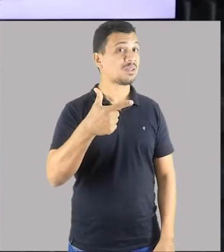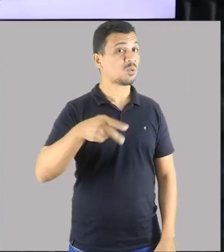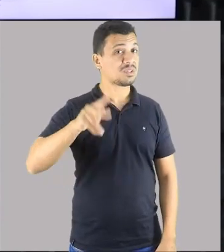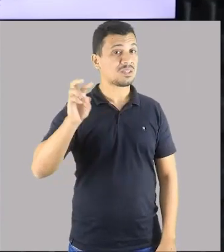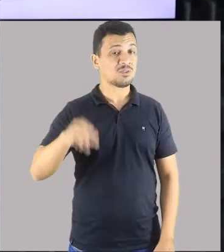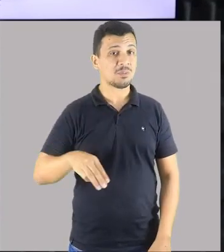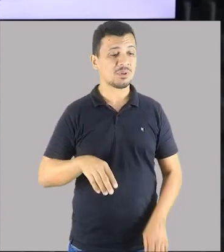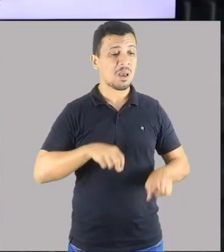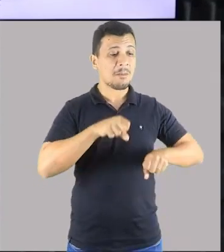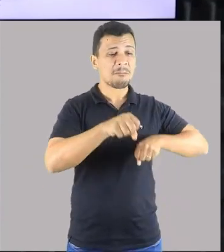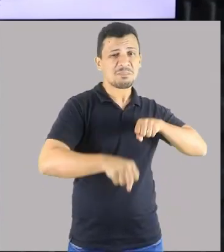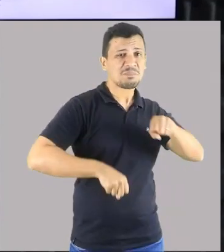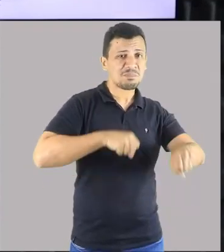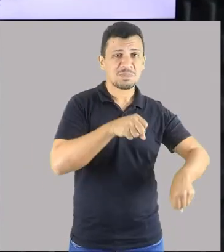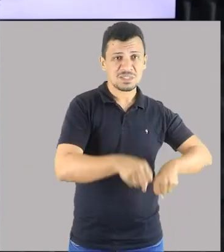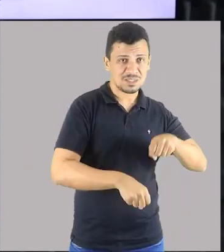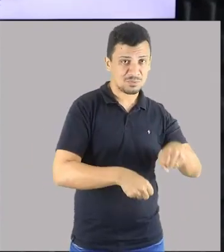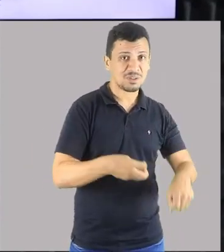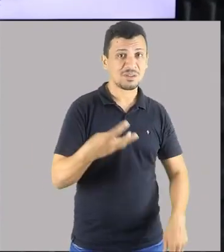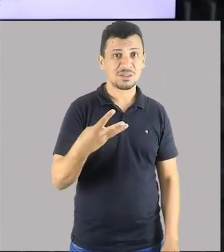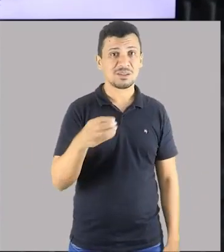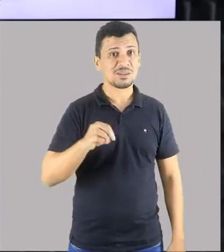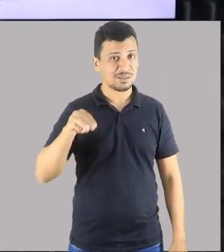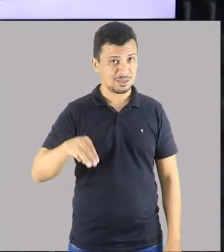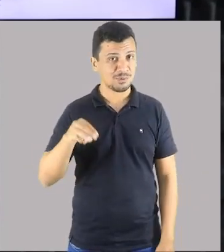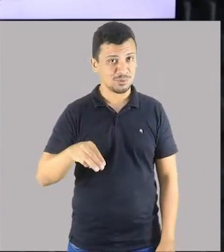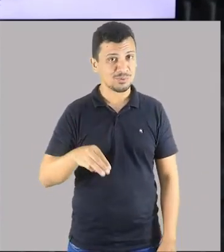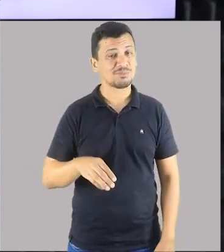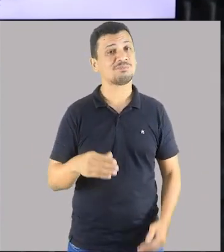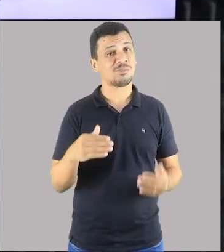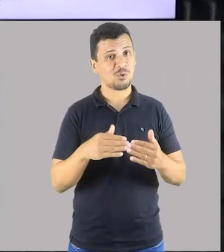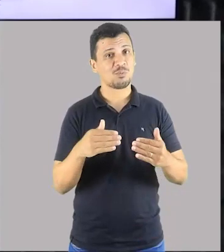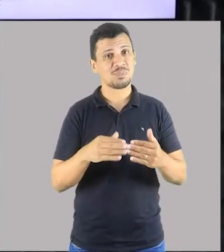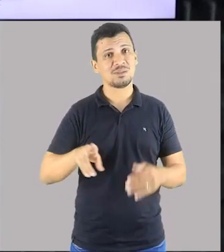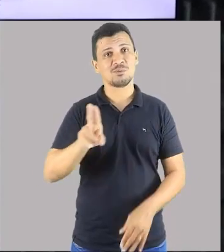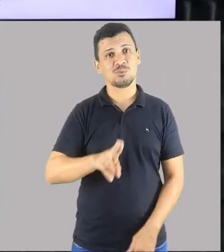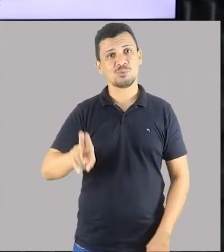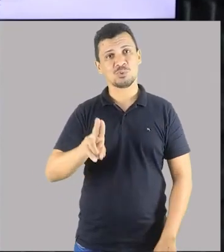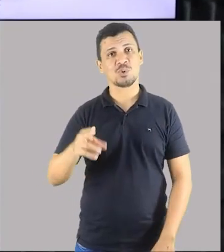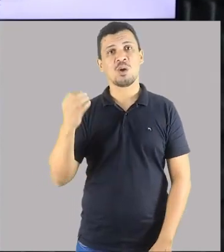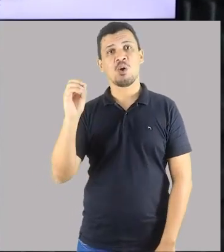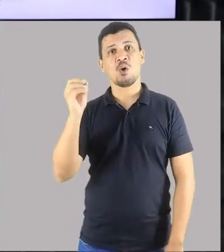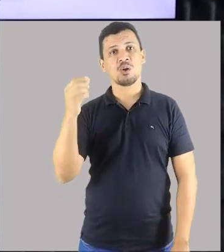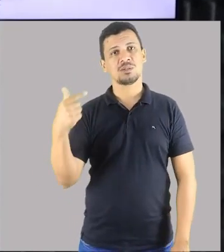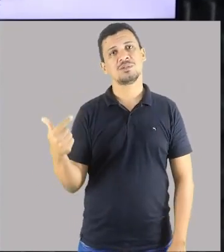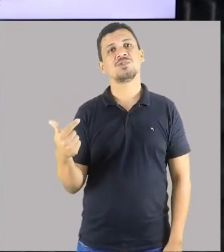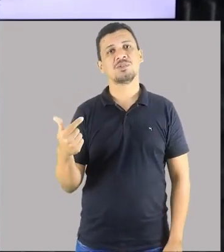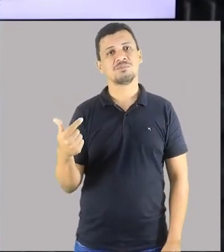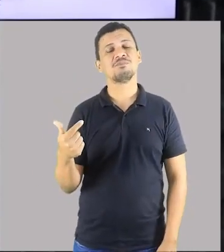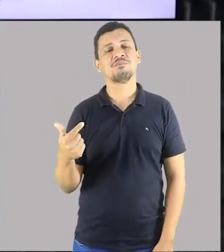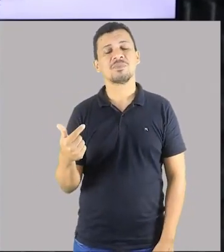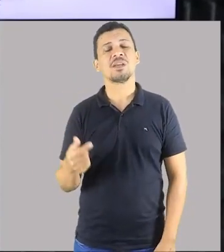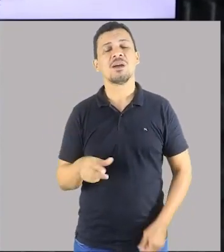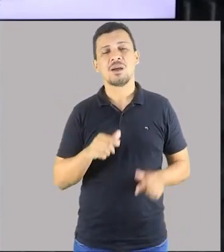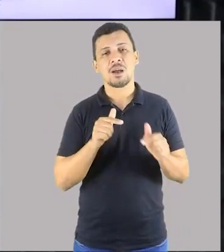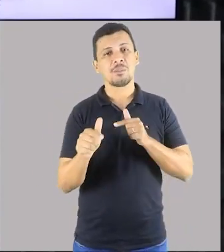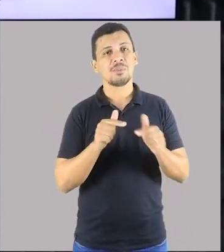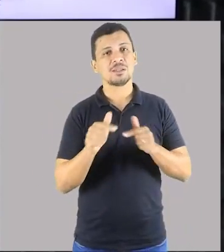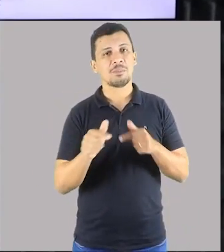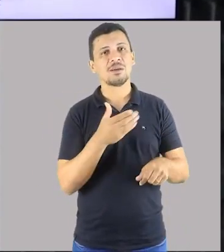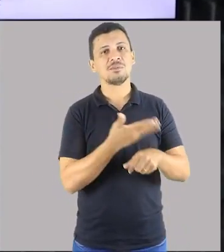30 minutos pedalando, é um exercício aeróbio, certo? Então, essas vias, elas são trabalhadas com